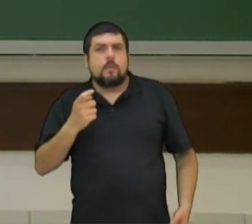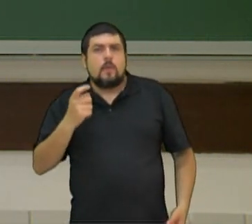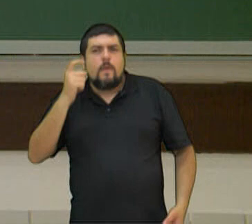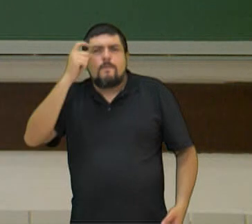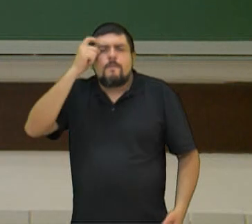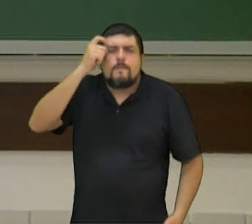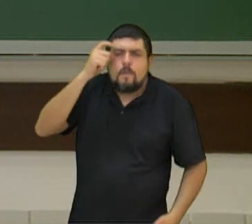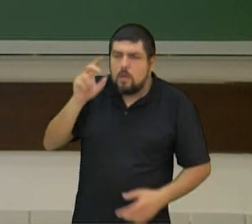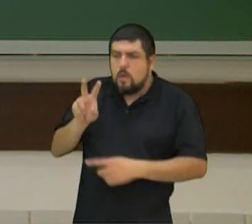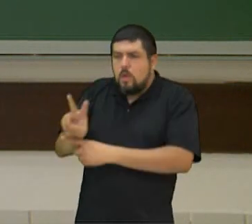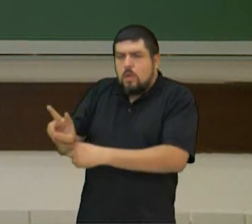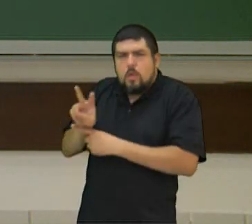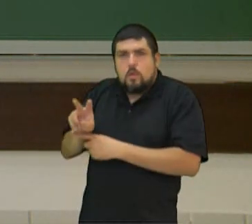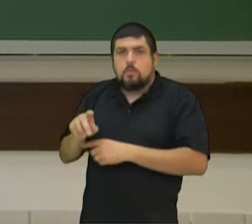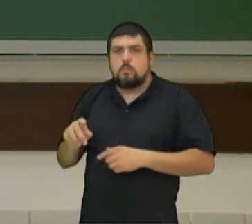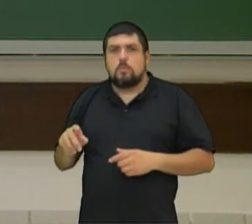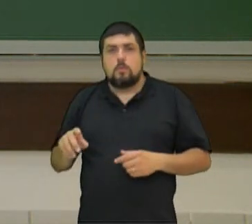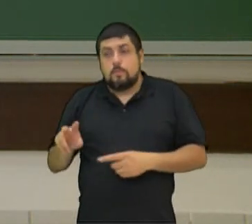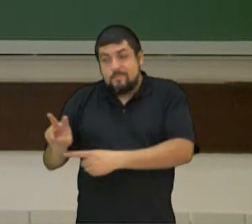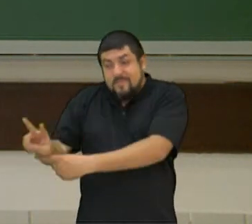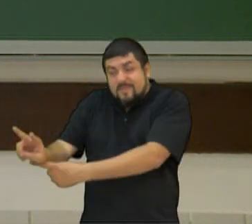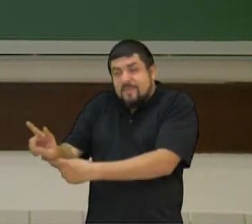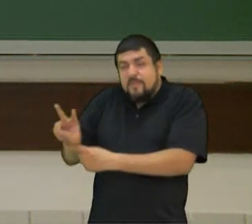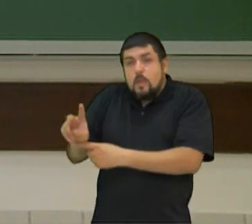materiais precisam ser esterilizados.